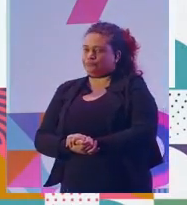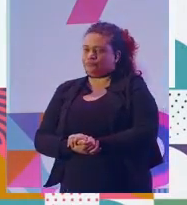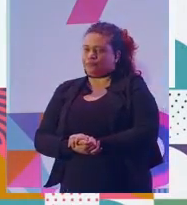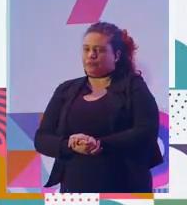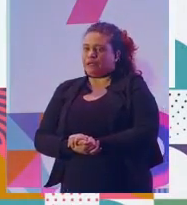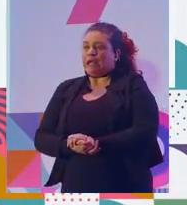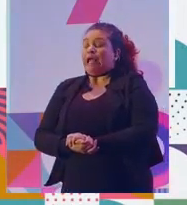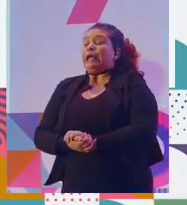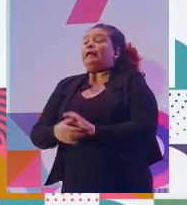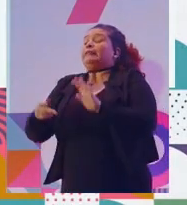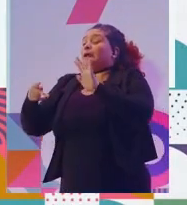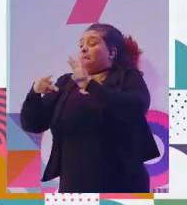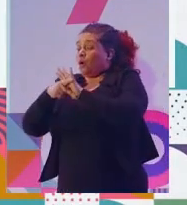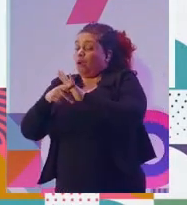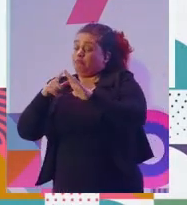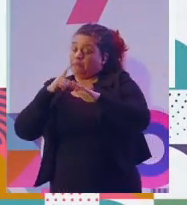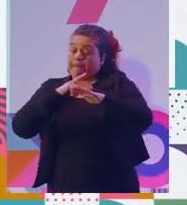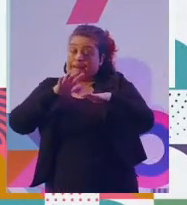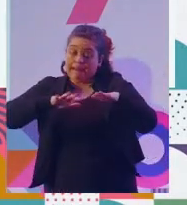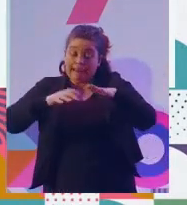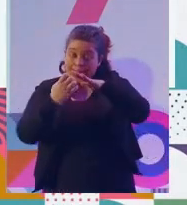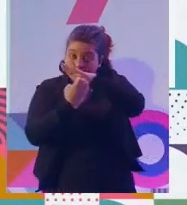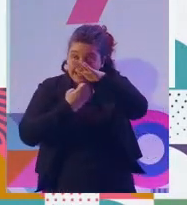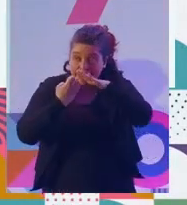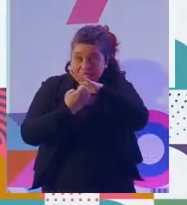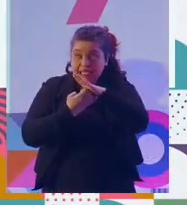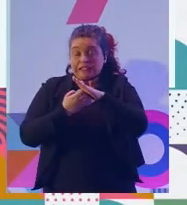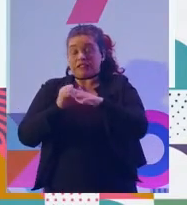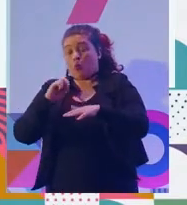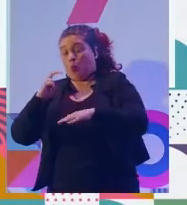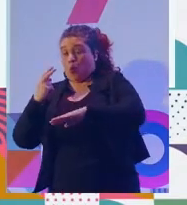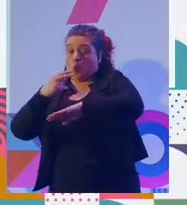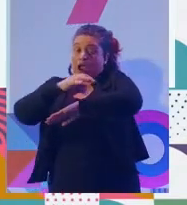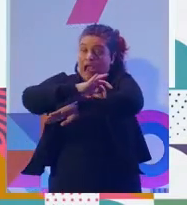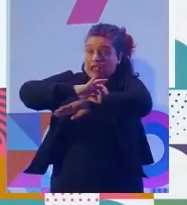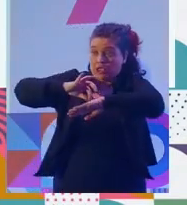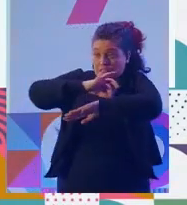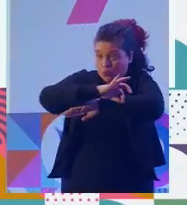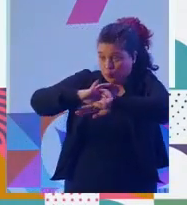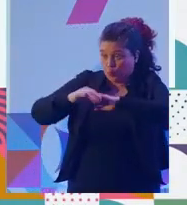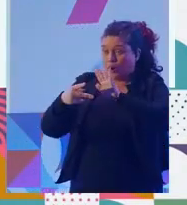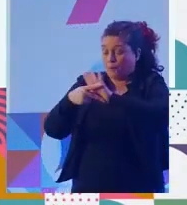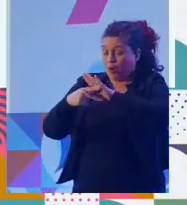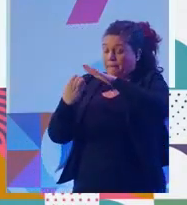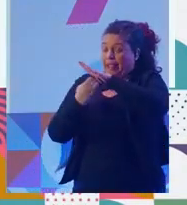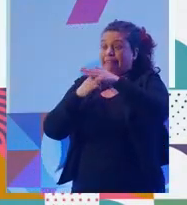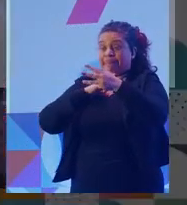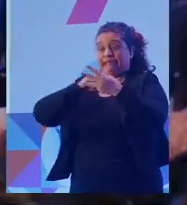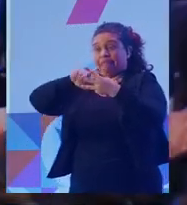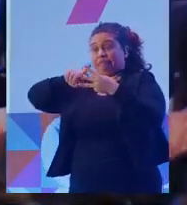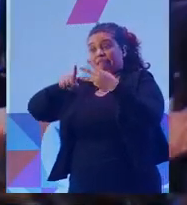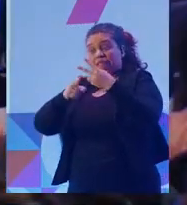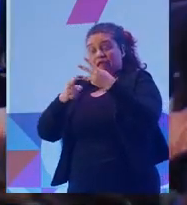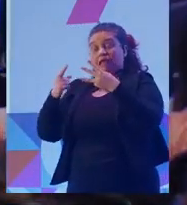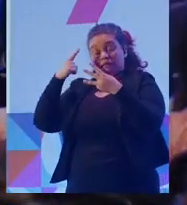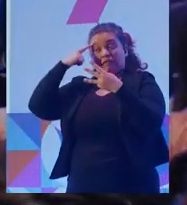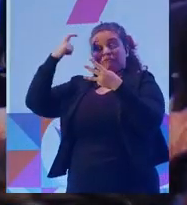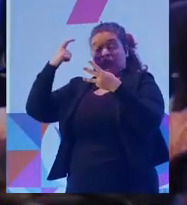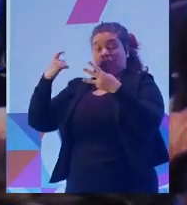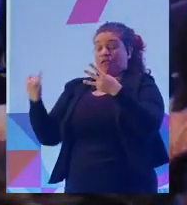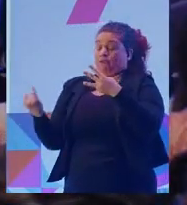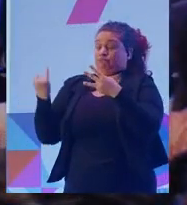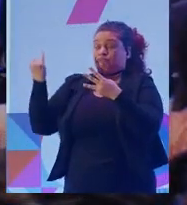Então, do ponto de vista empresarial, ou da arquitetura empresarial, nós temos 3 grandes ideias